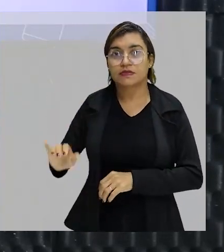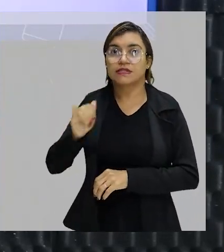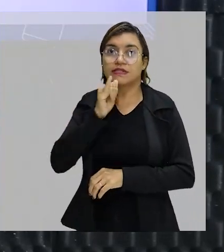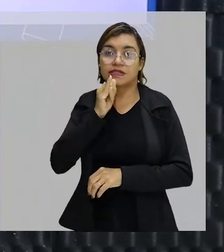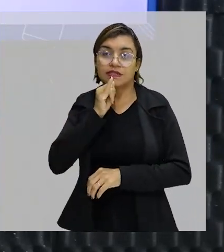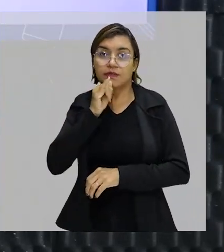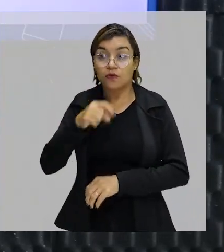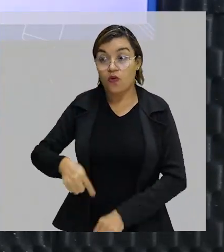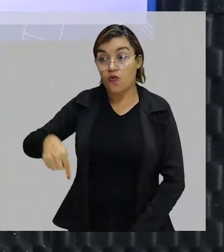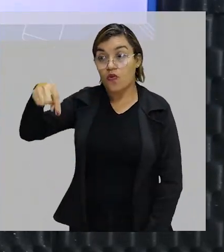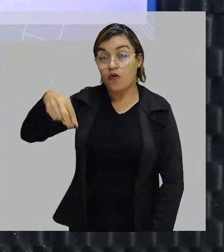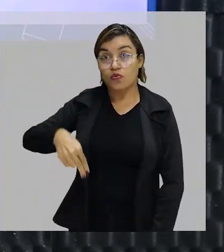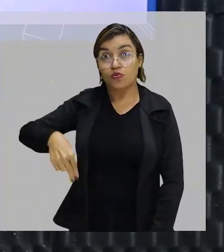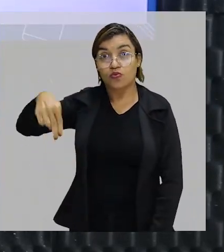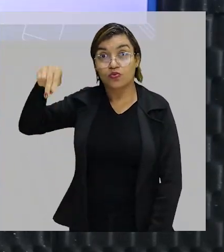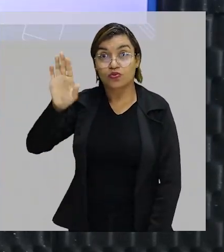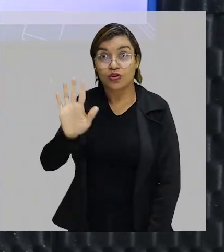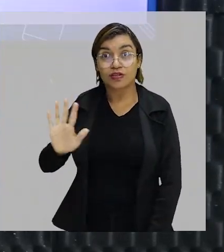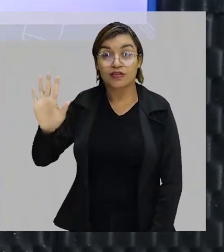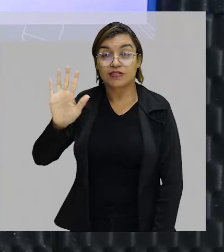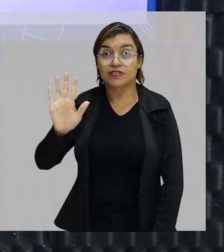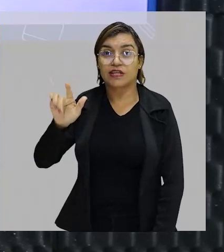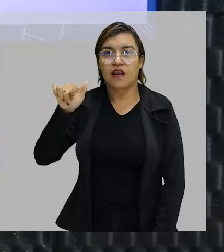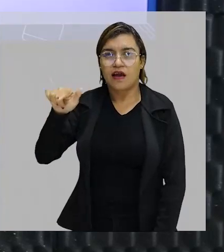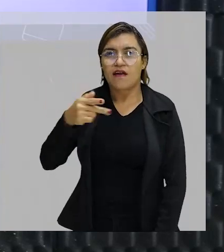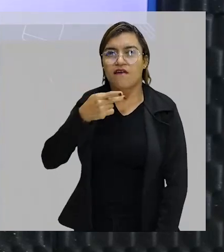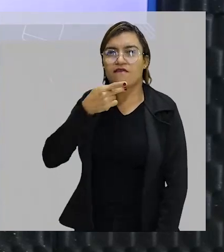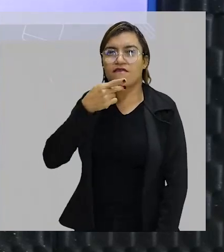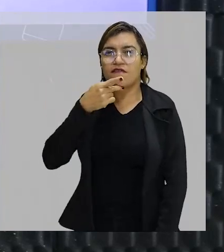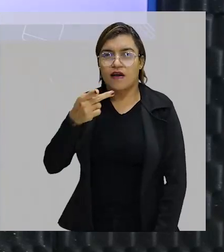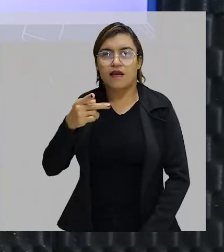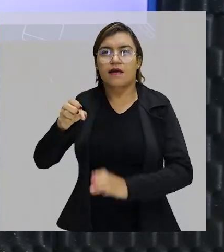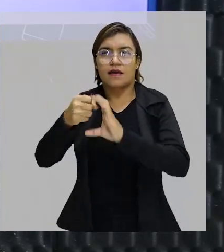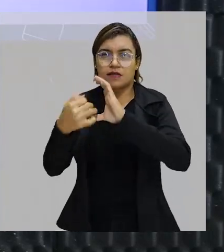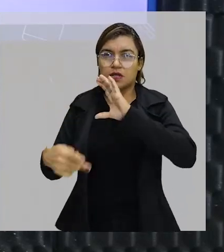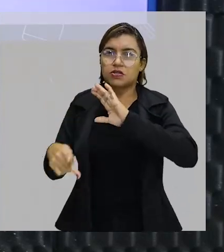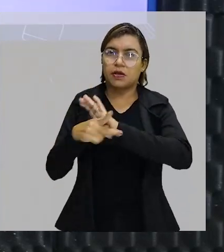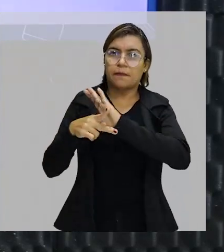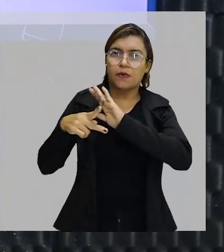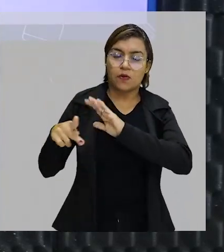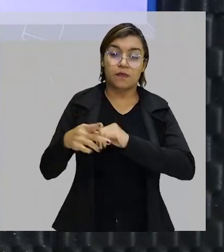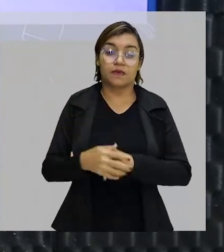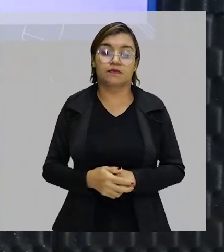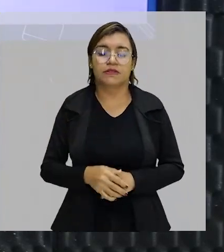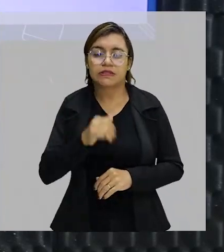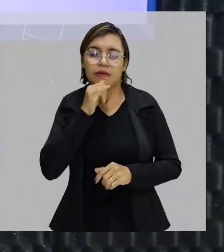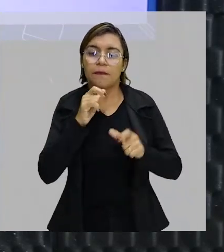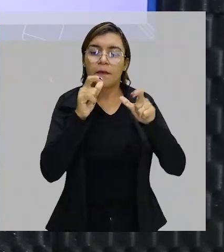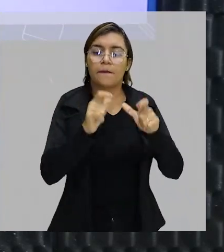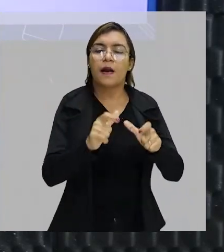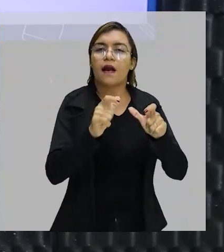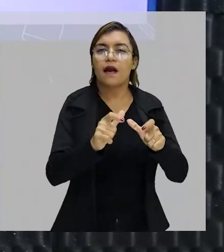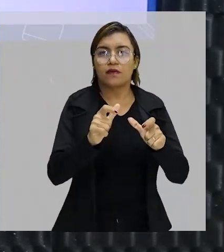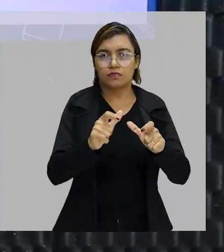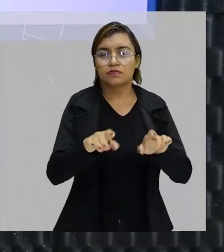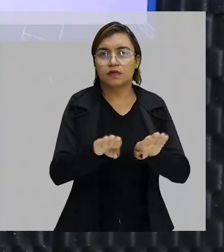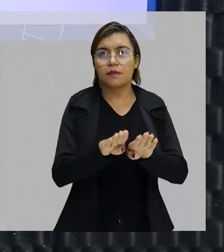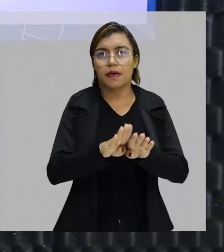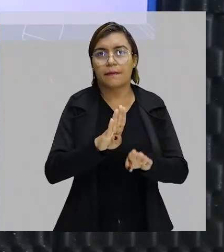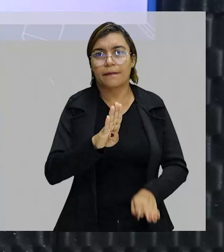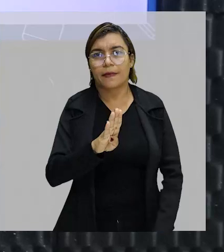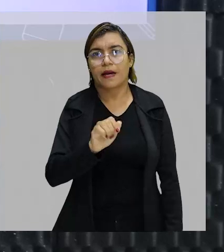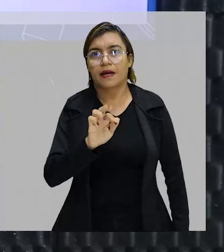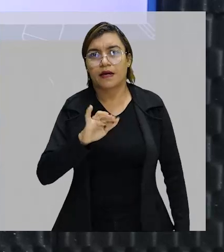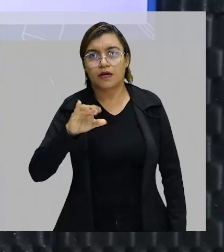os nordestinos. O sotaque, né, bem forte, característico da região. Ou de um bairro, por exemplo, de populações que são